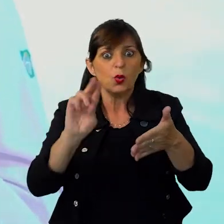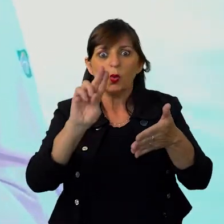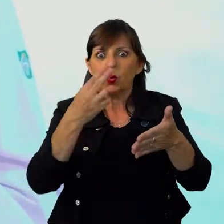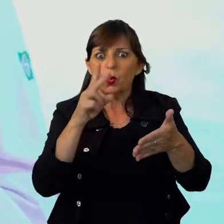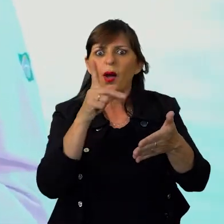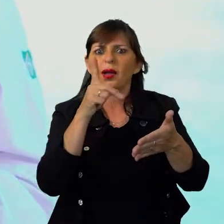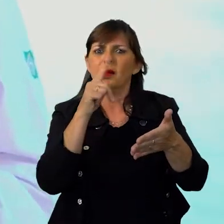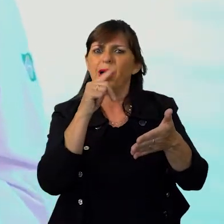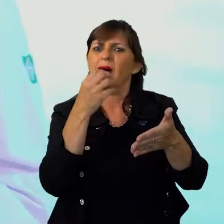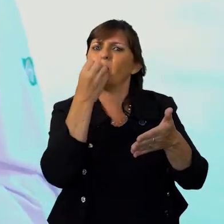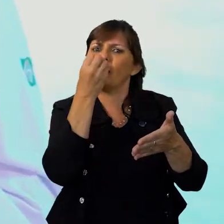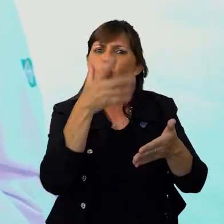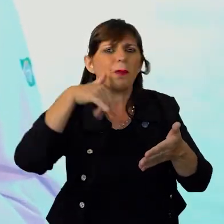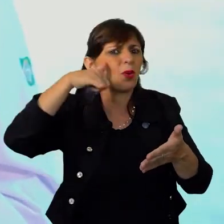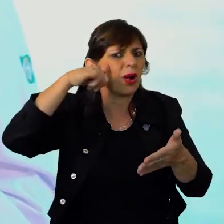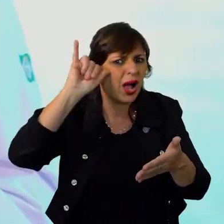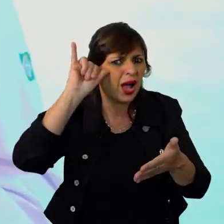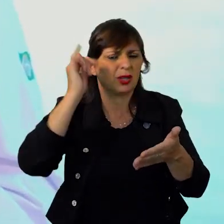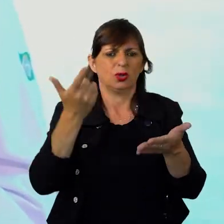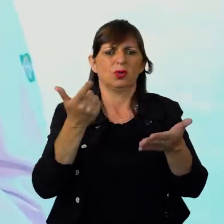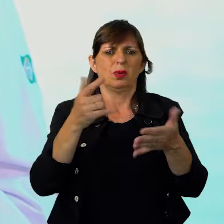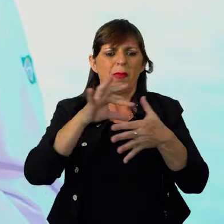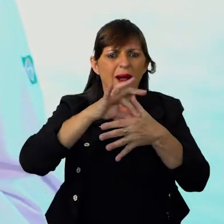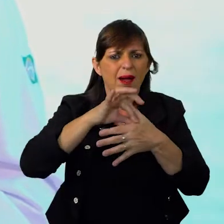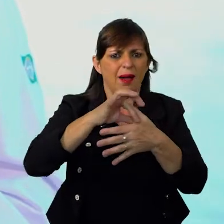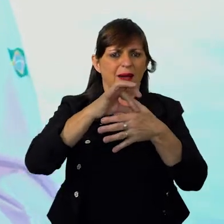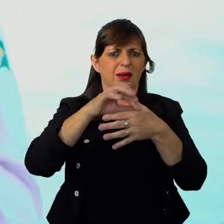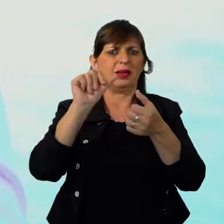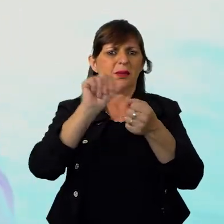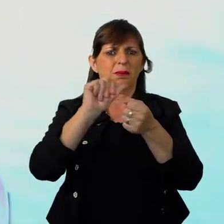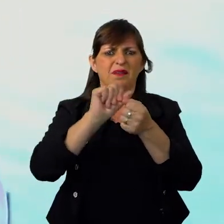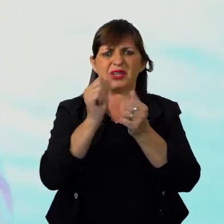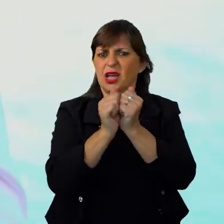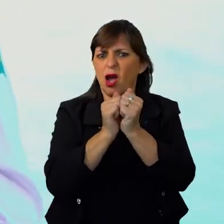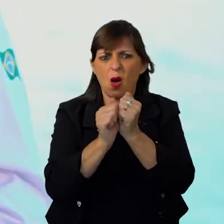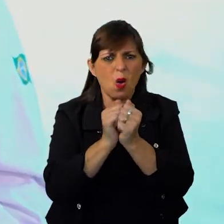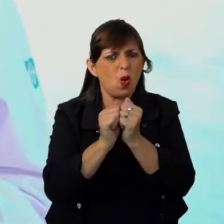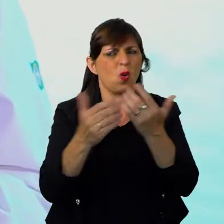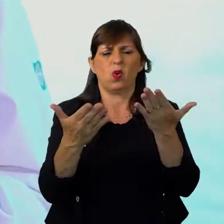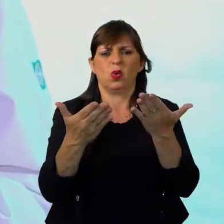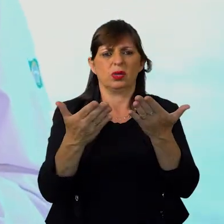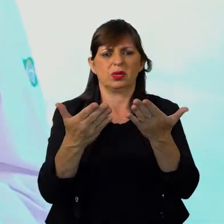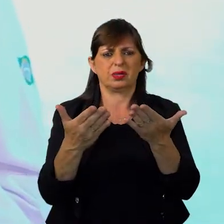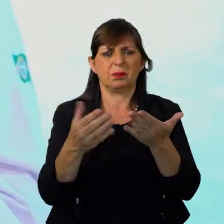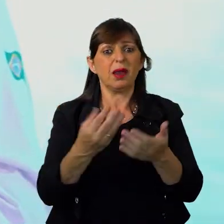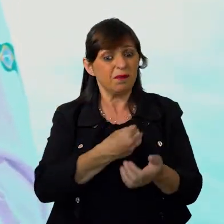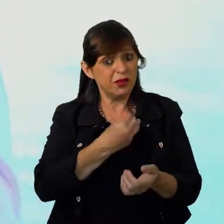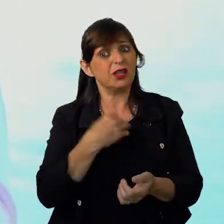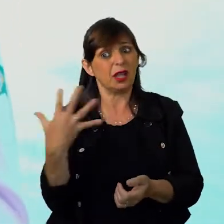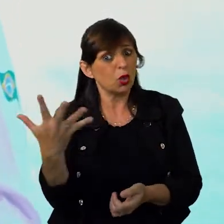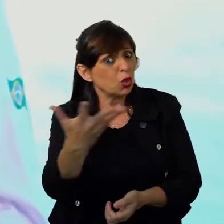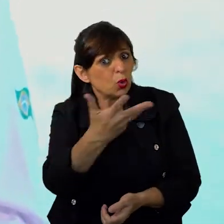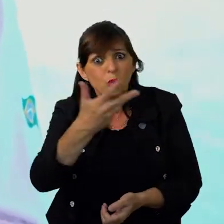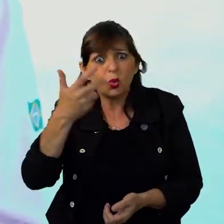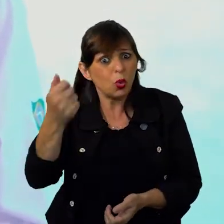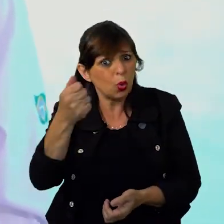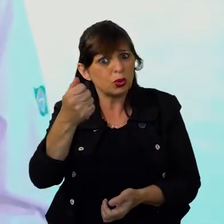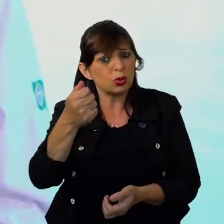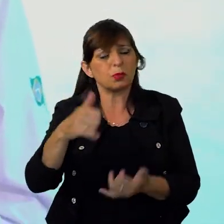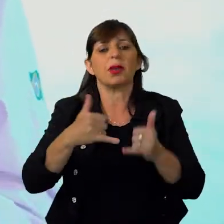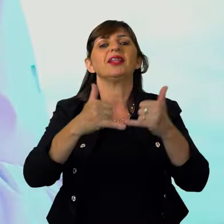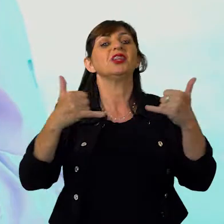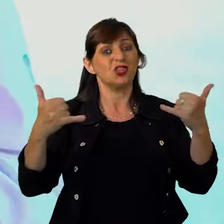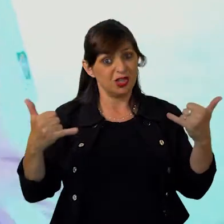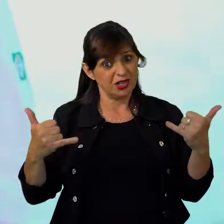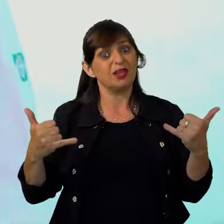depois a carne precisamos para a produção do arroz lá na fronteira precisamos para a geração de energia